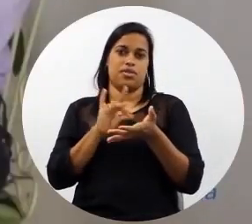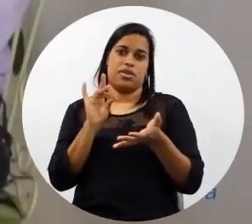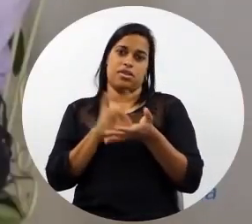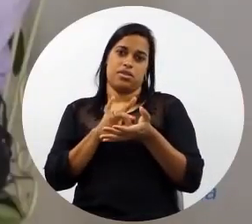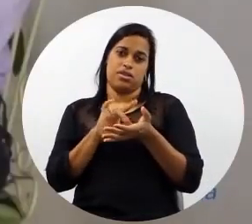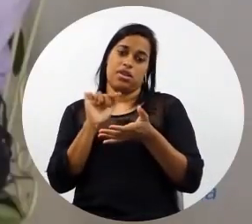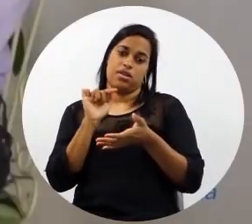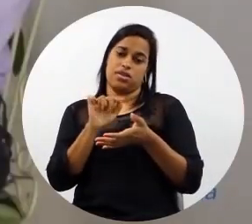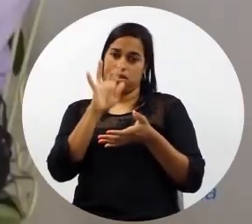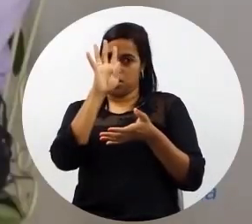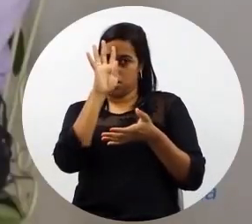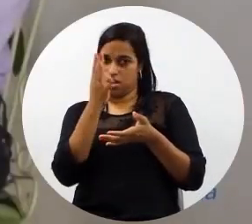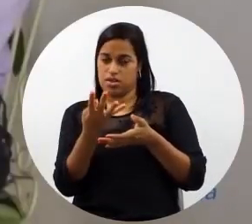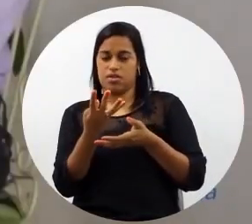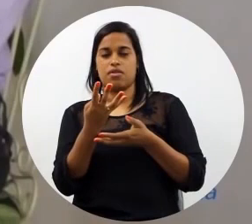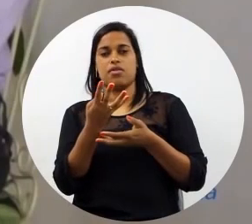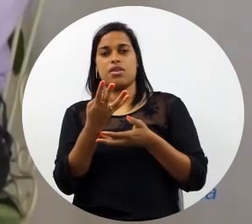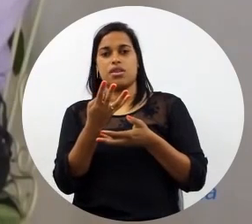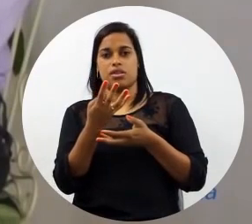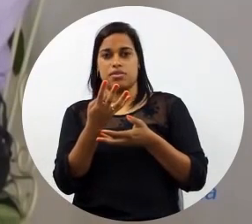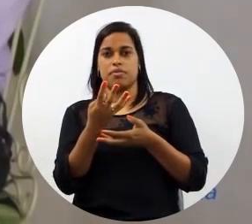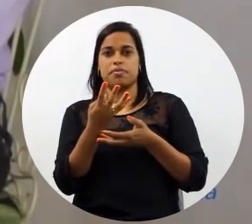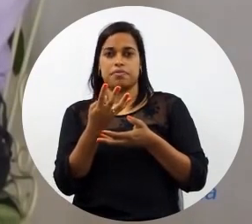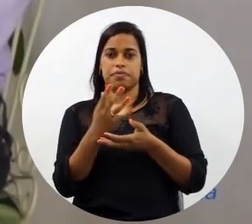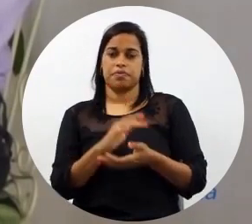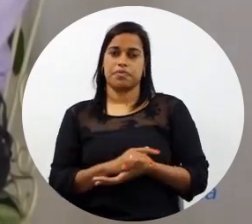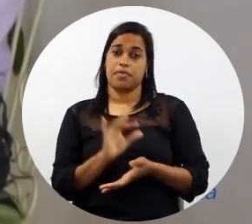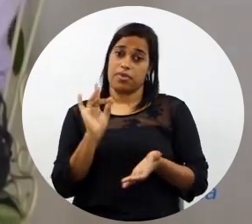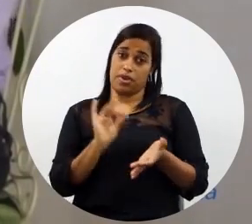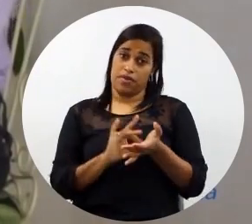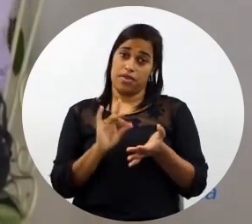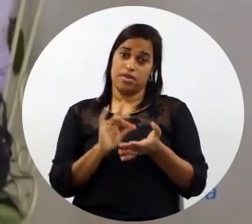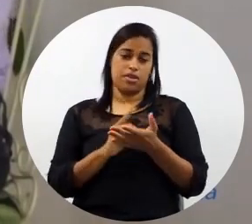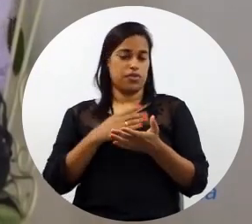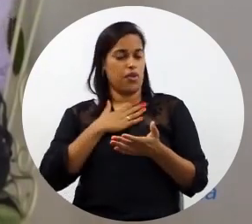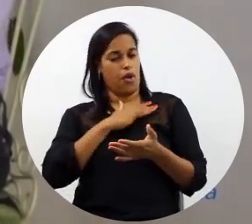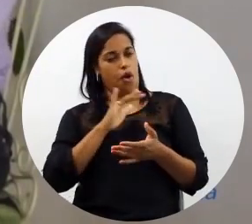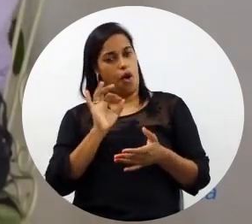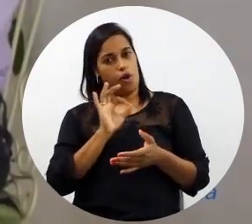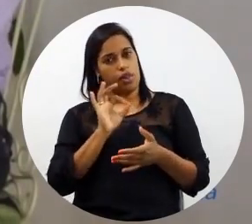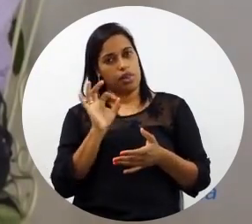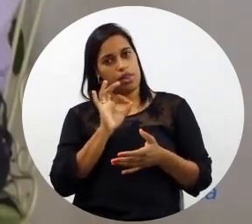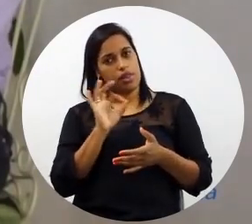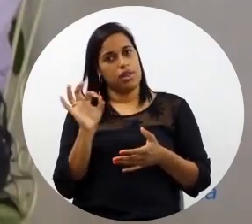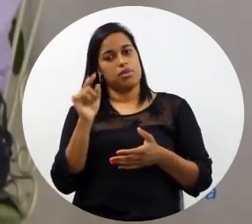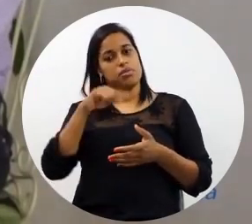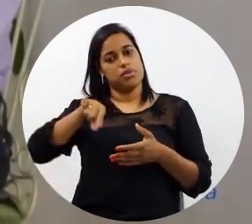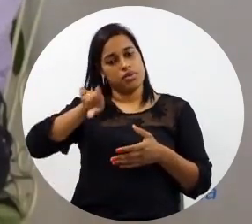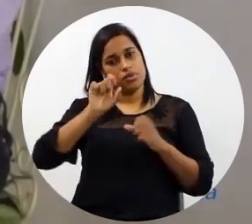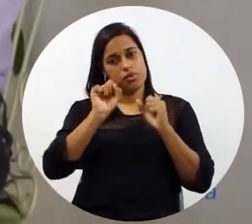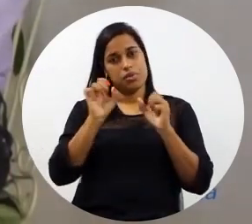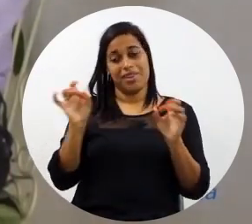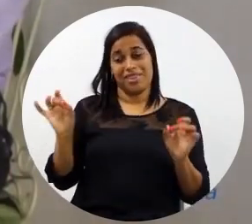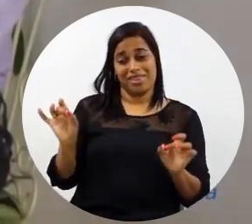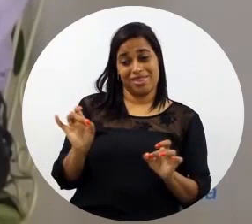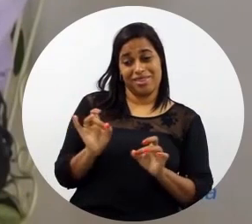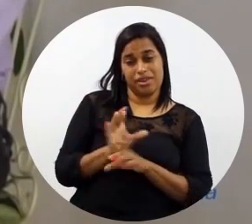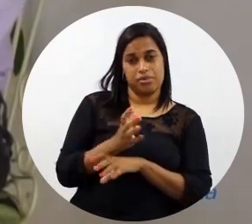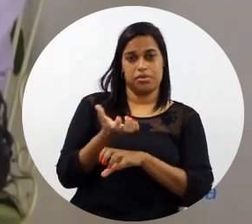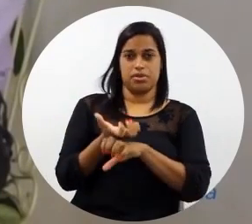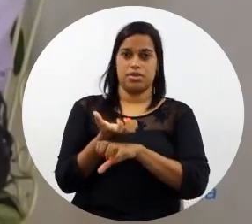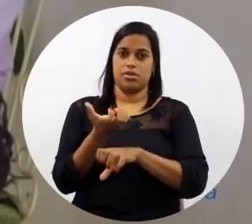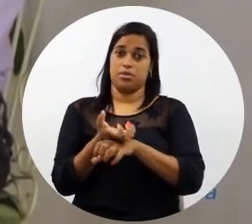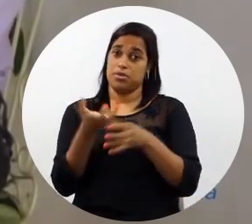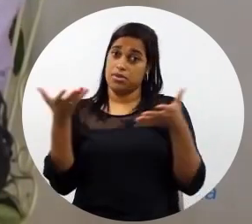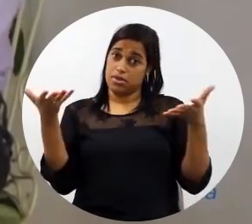apoio e soluções para muita coisa. É verdade. Foi um ótimo gancho para a gente poder aqui terminar a nossa disciplina